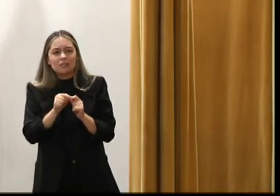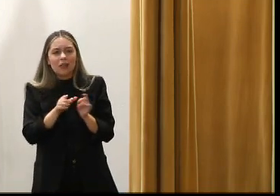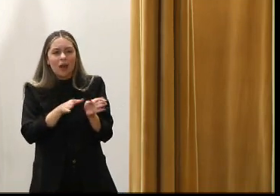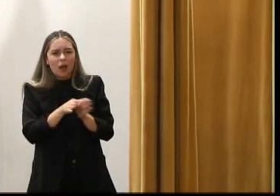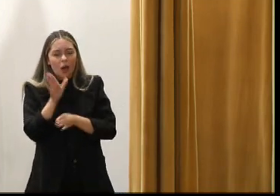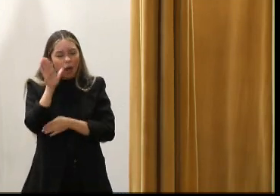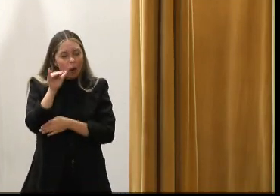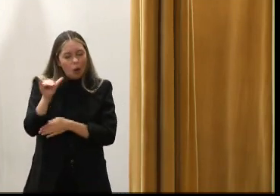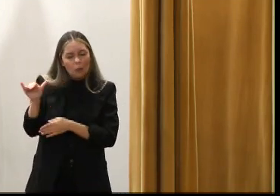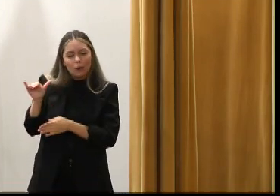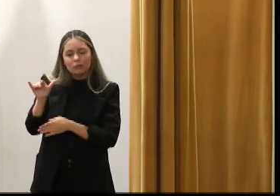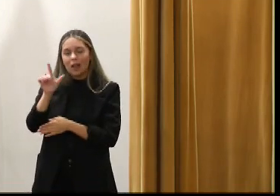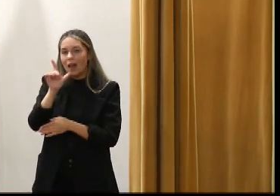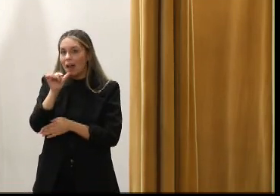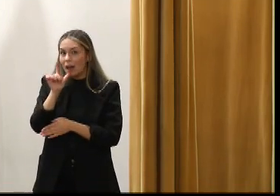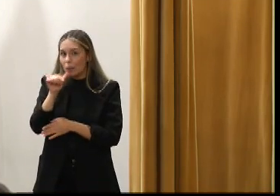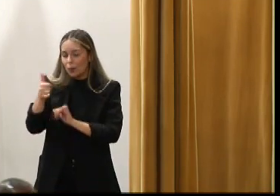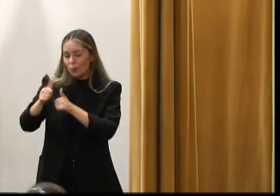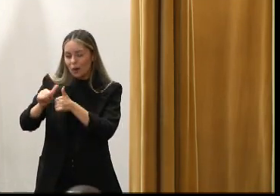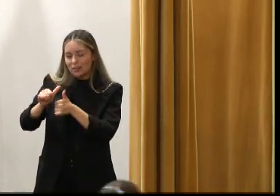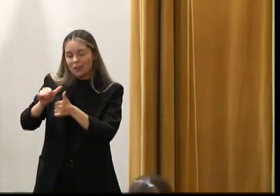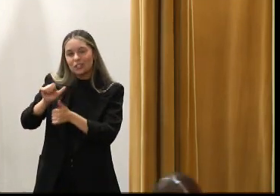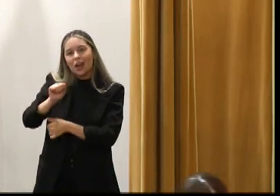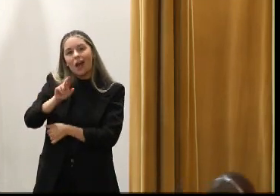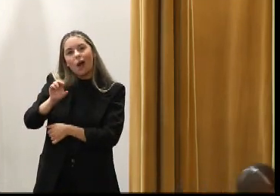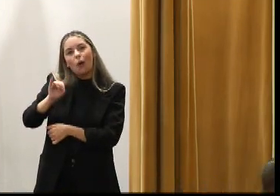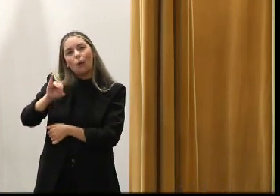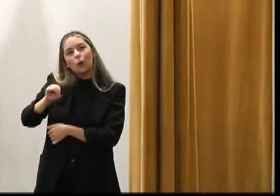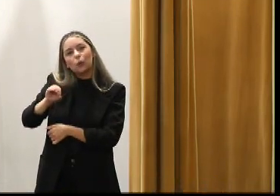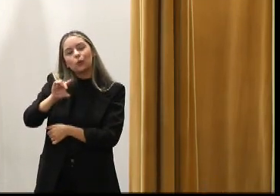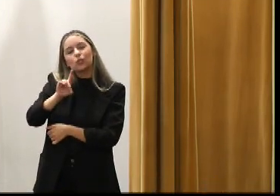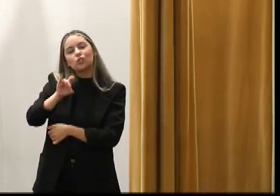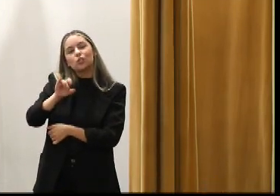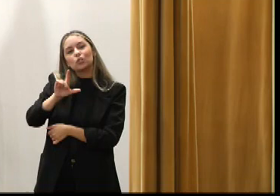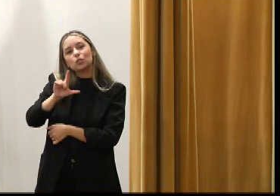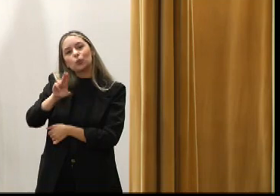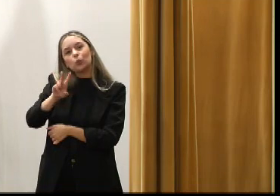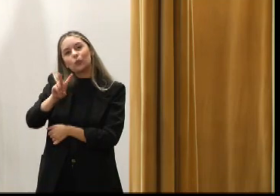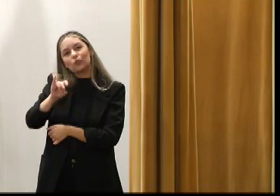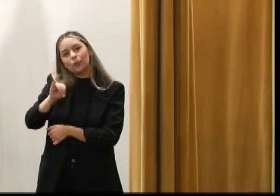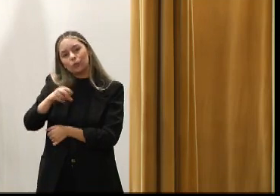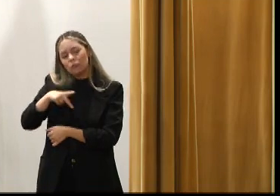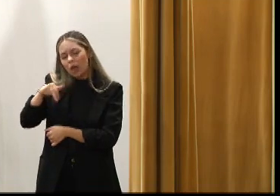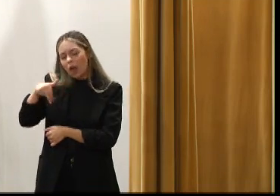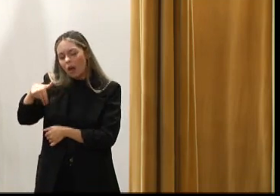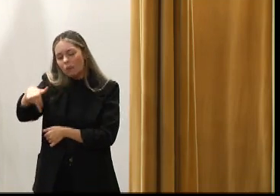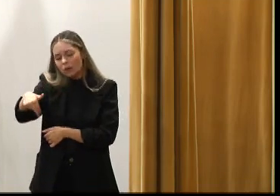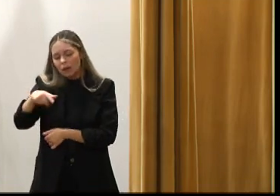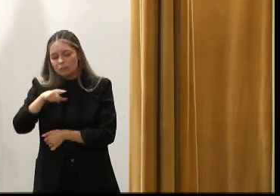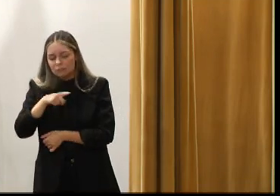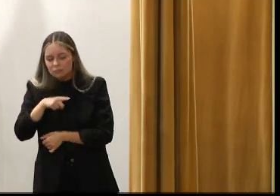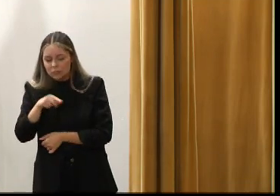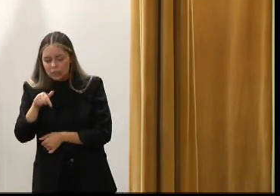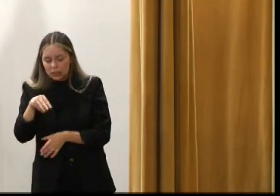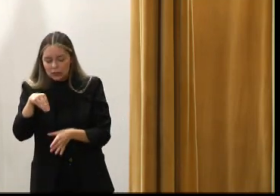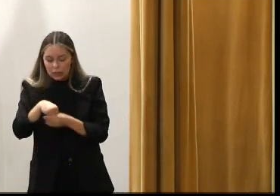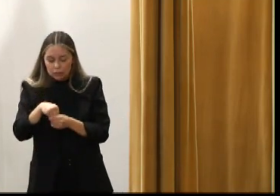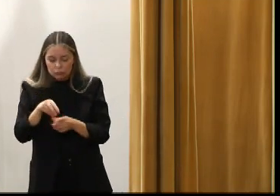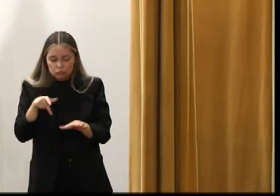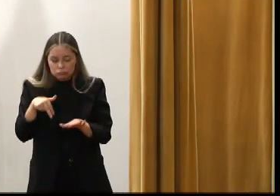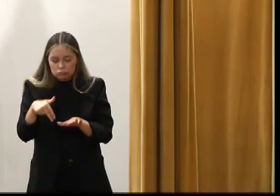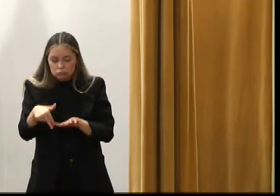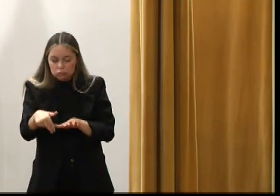de qualidade de água no Arroio Dilúvio. Estávamos caminhando dentro do talude, naquela calçadinha que tem,